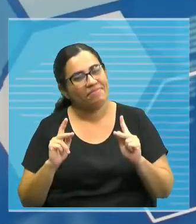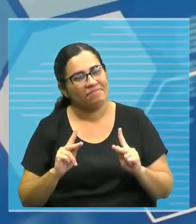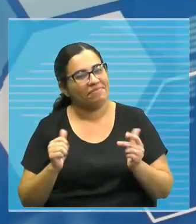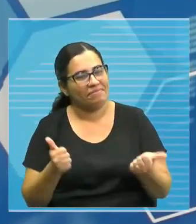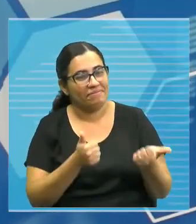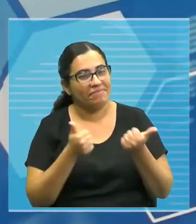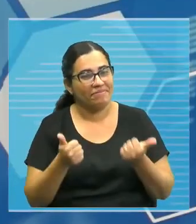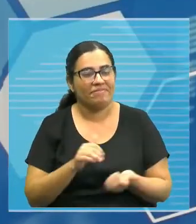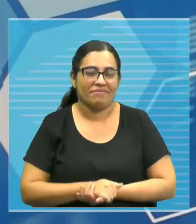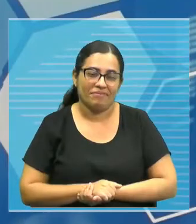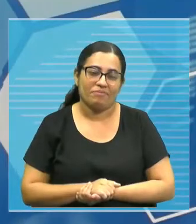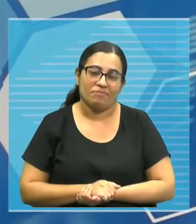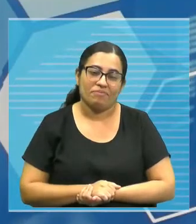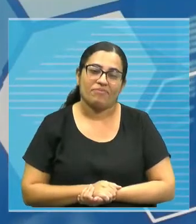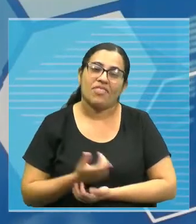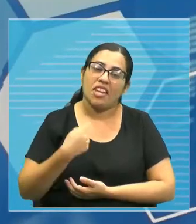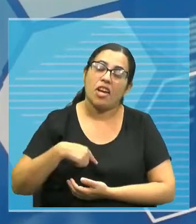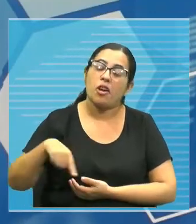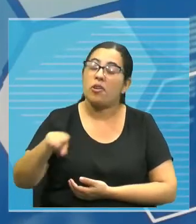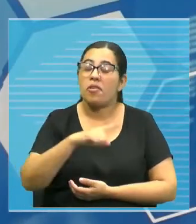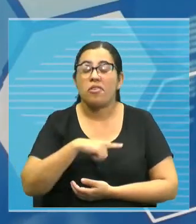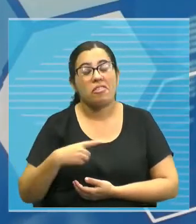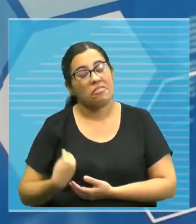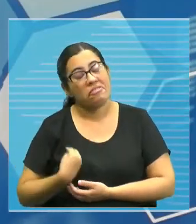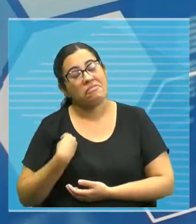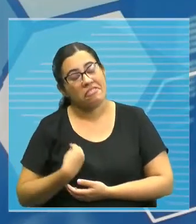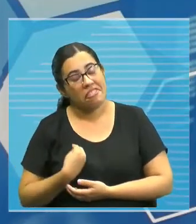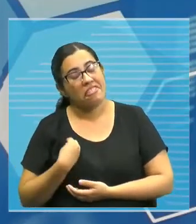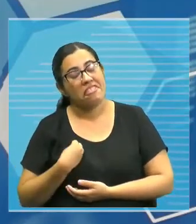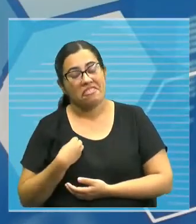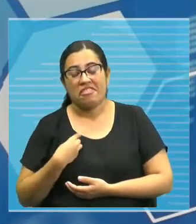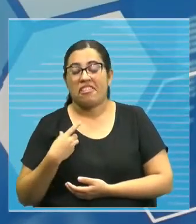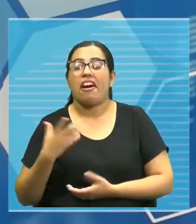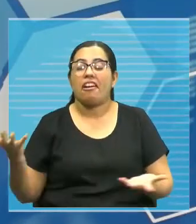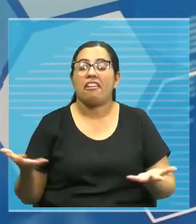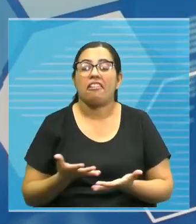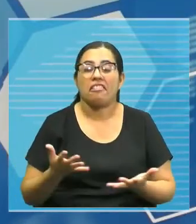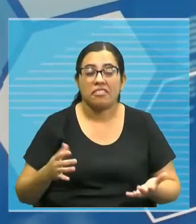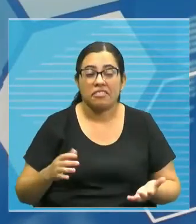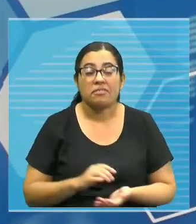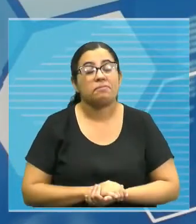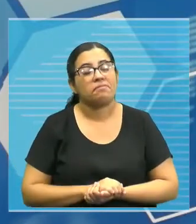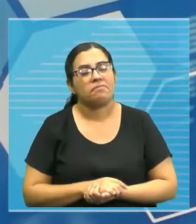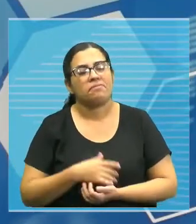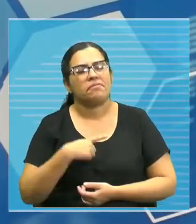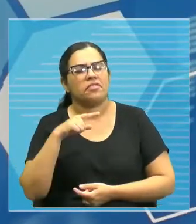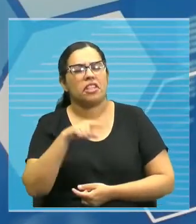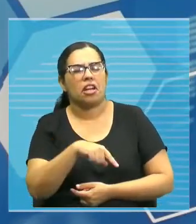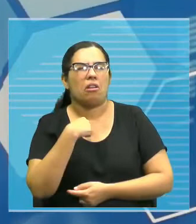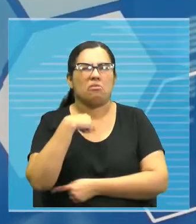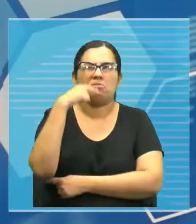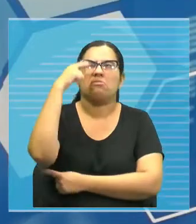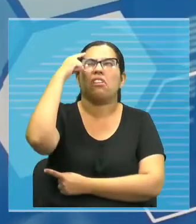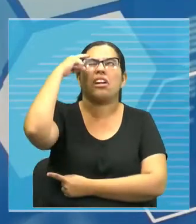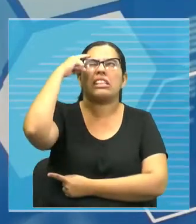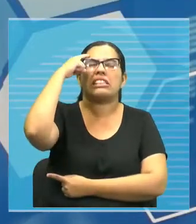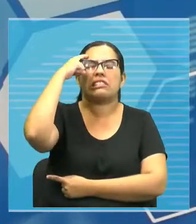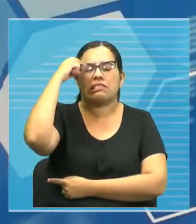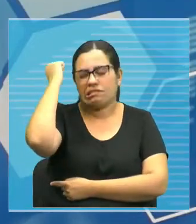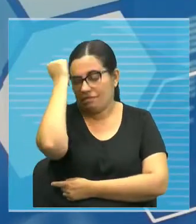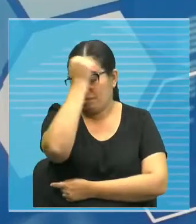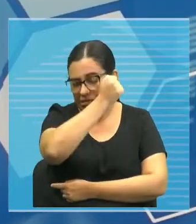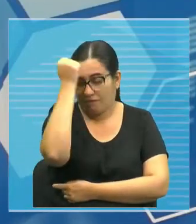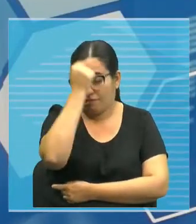Rapaz, e agora que eu voltei à minha realidade, tentando esquecer que tudo foi